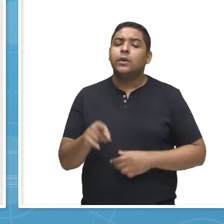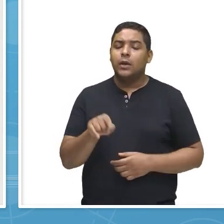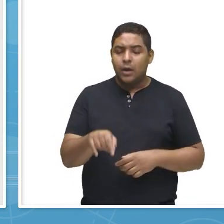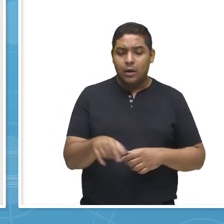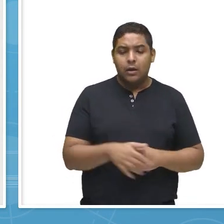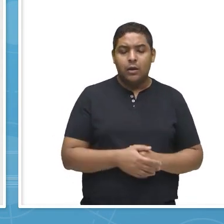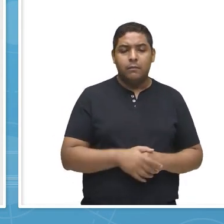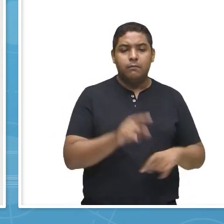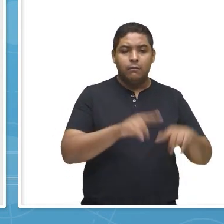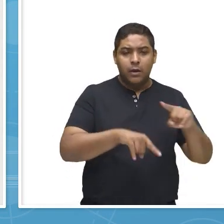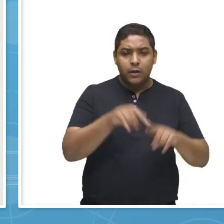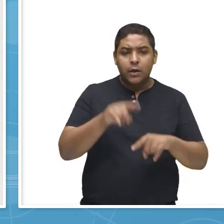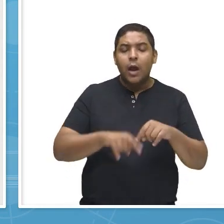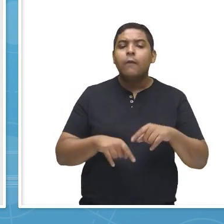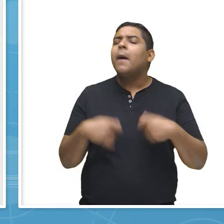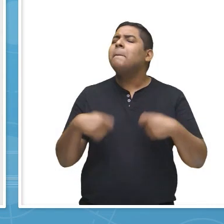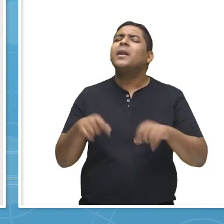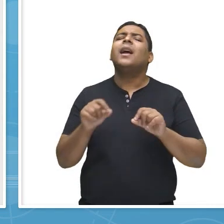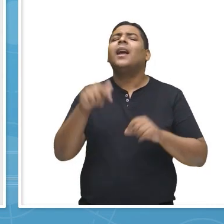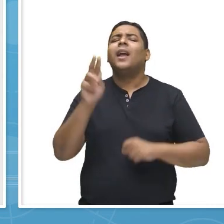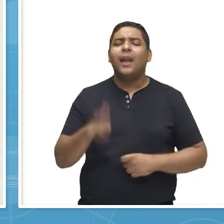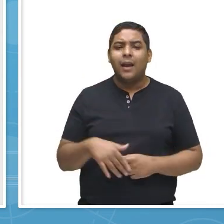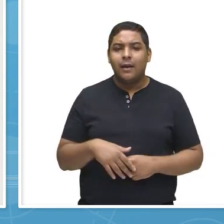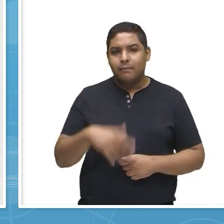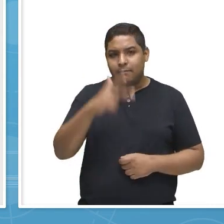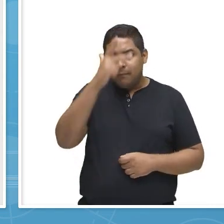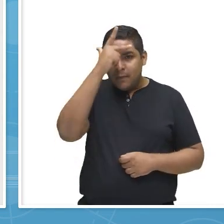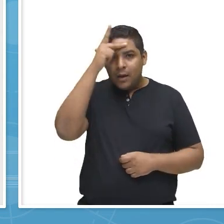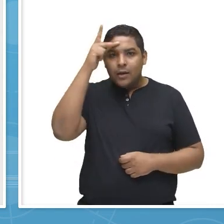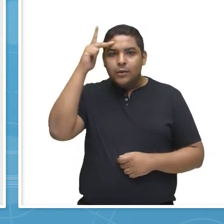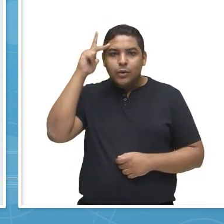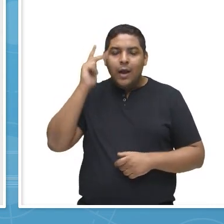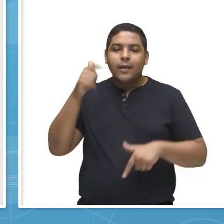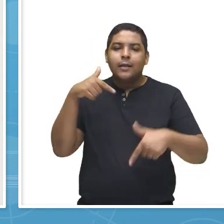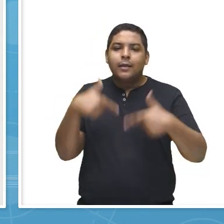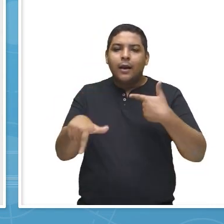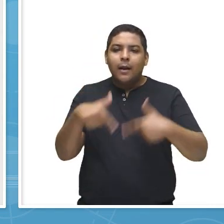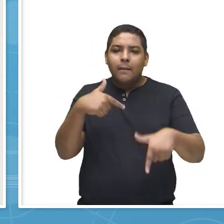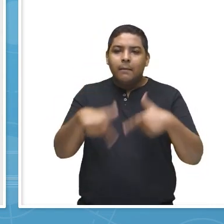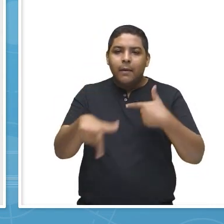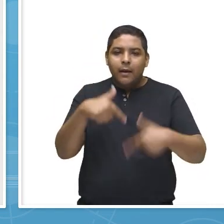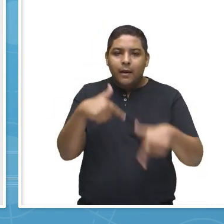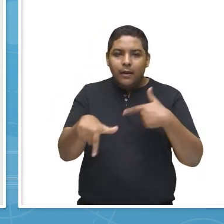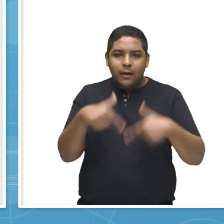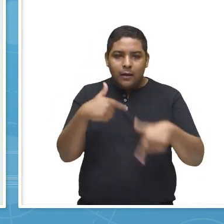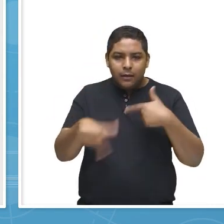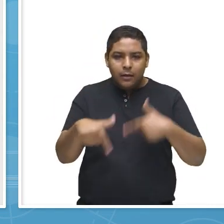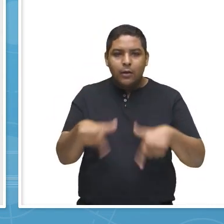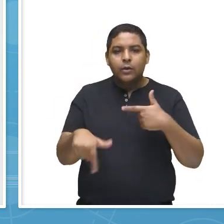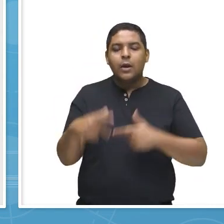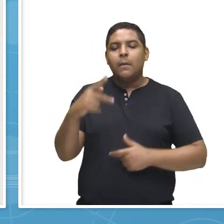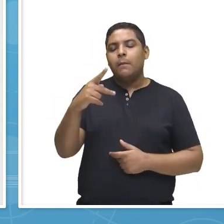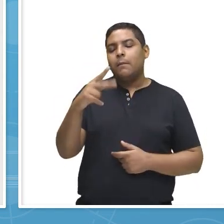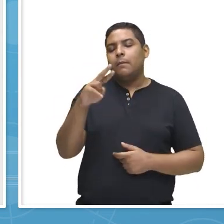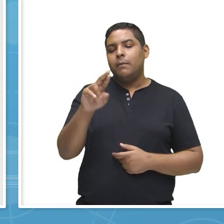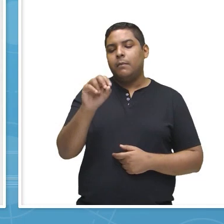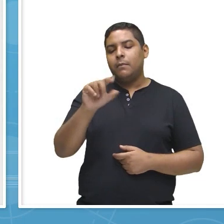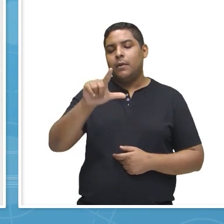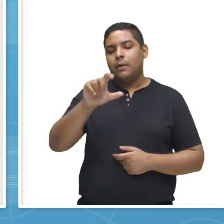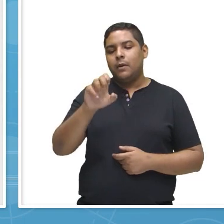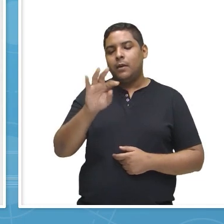de quem? De pessoas, de trabalhadores, que serão quem? O que a gente chama